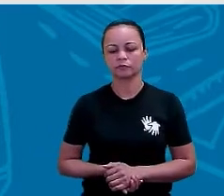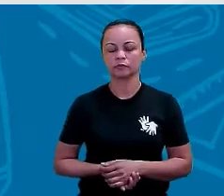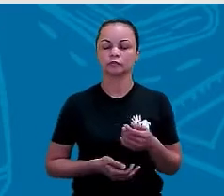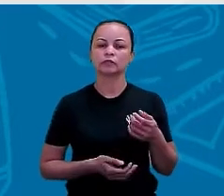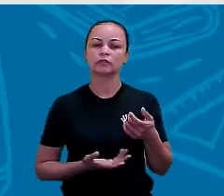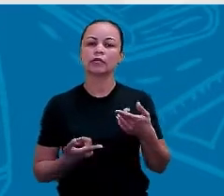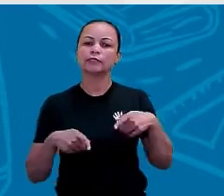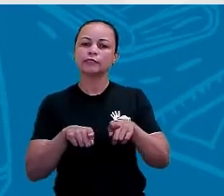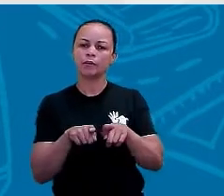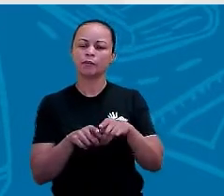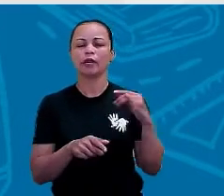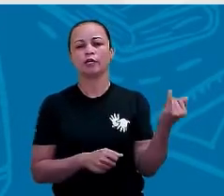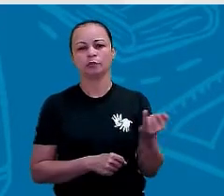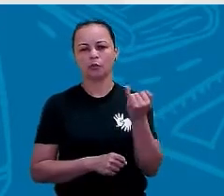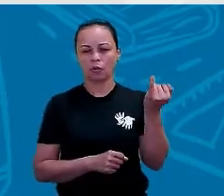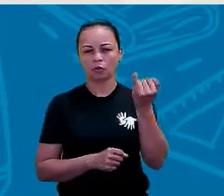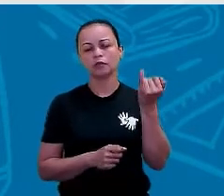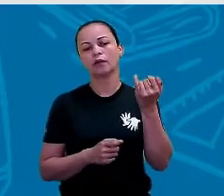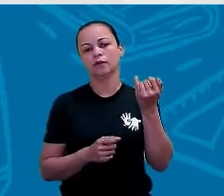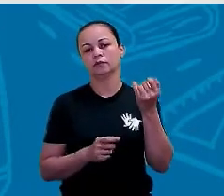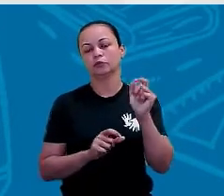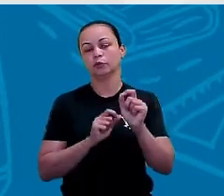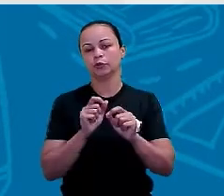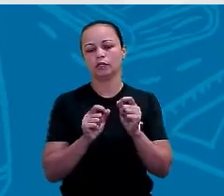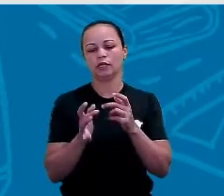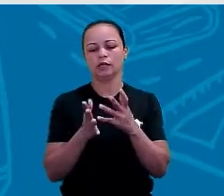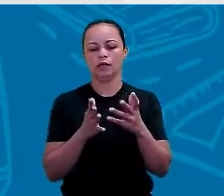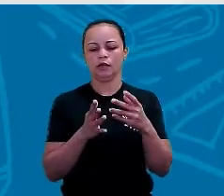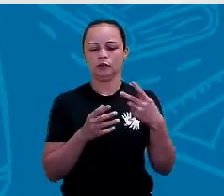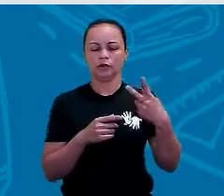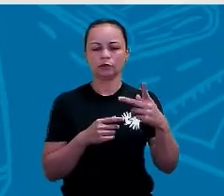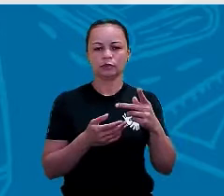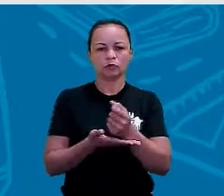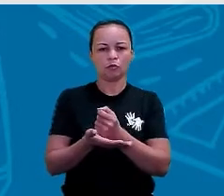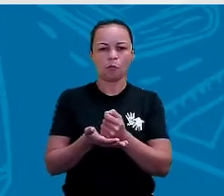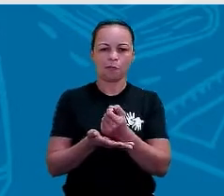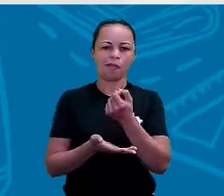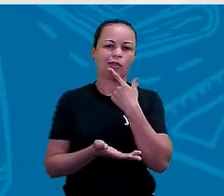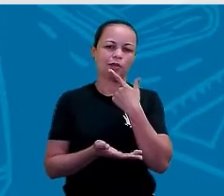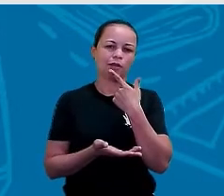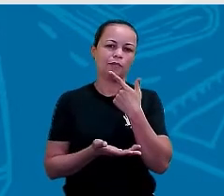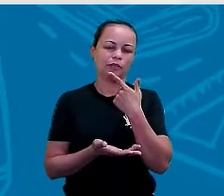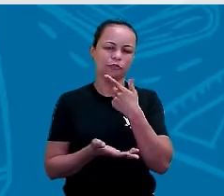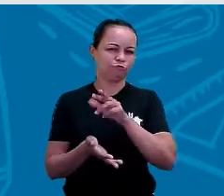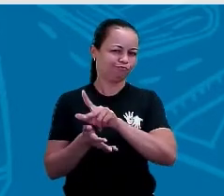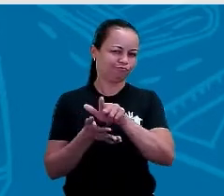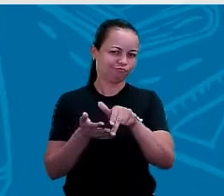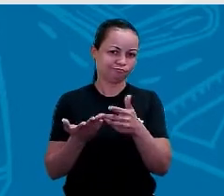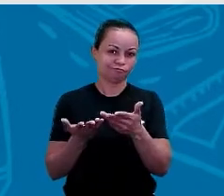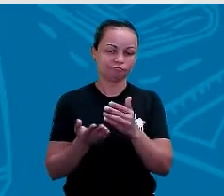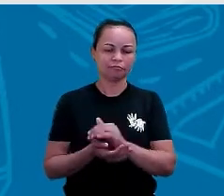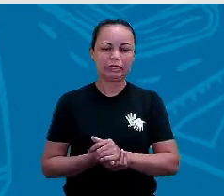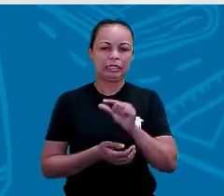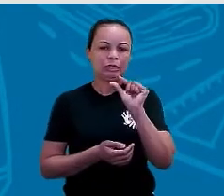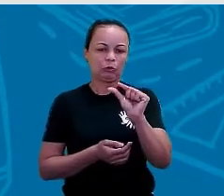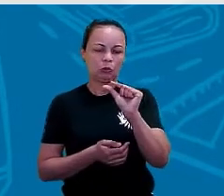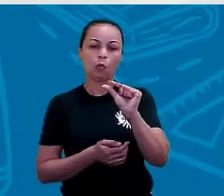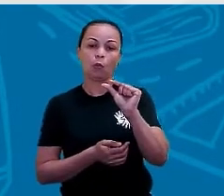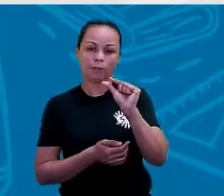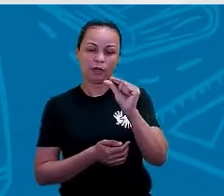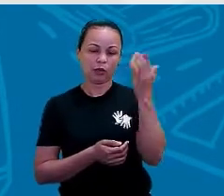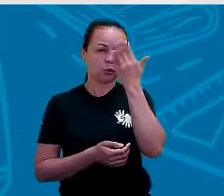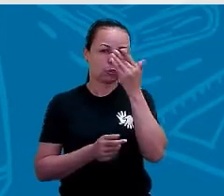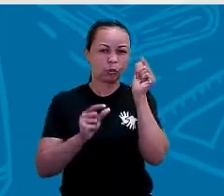muito importante está associada com a produção de medicamentos, gente. Os micro-organismos, eles também